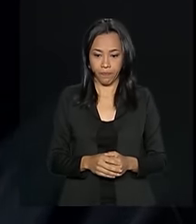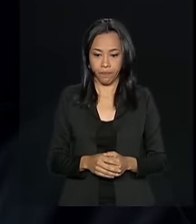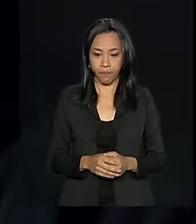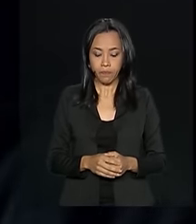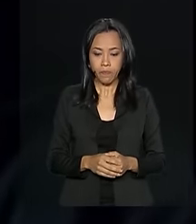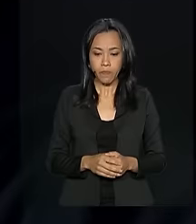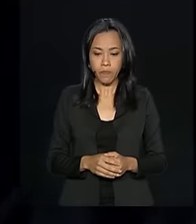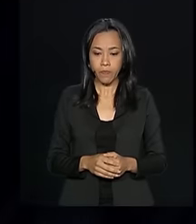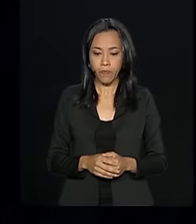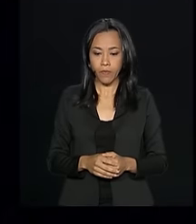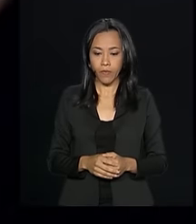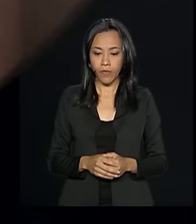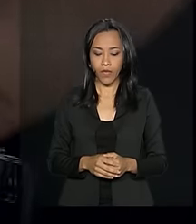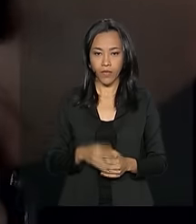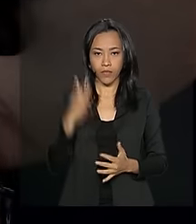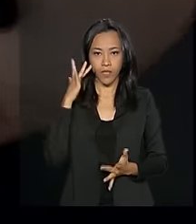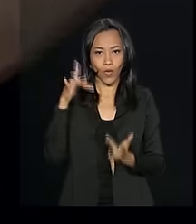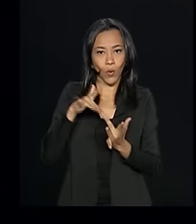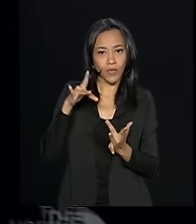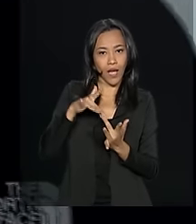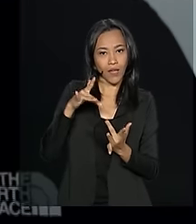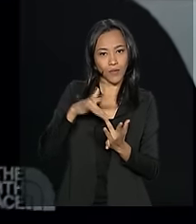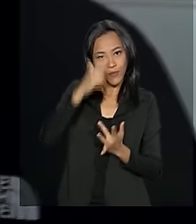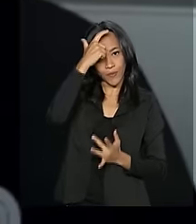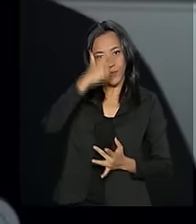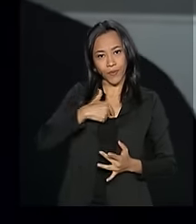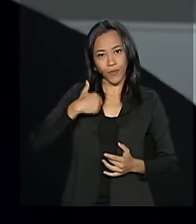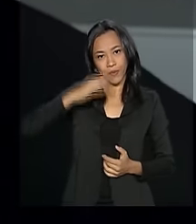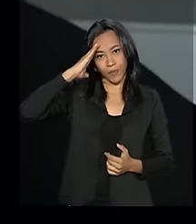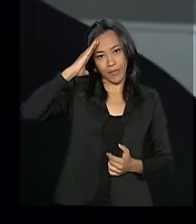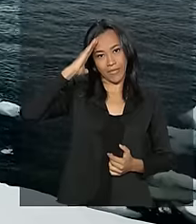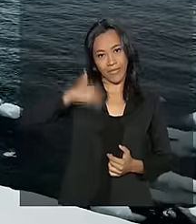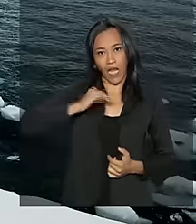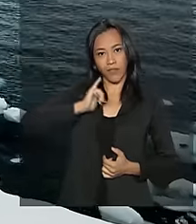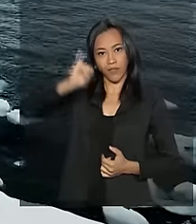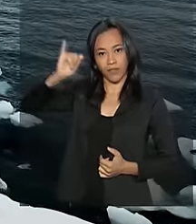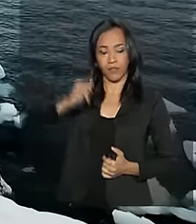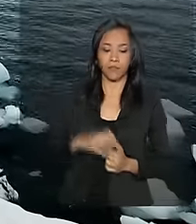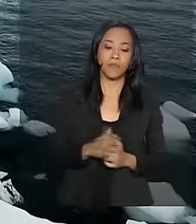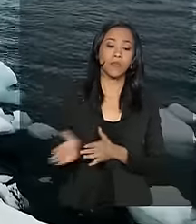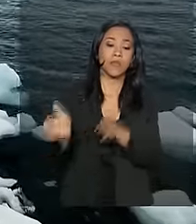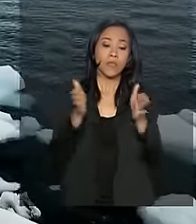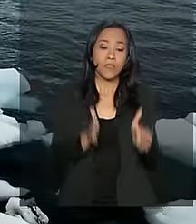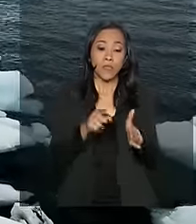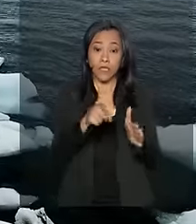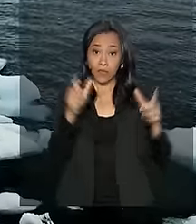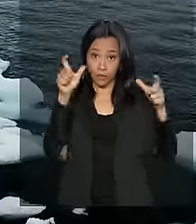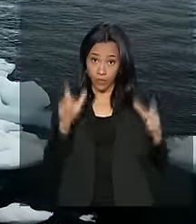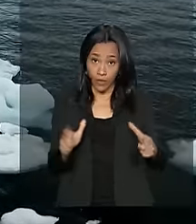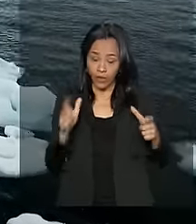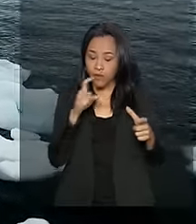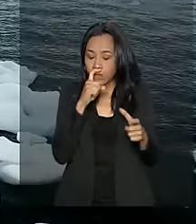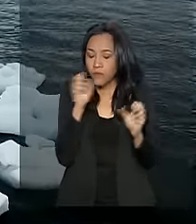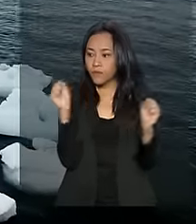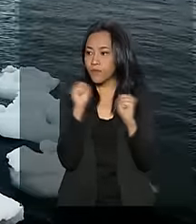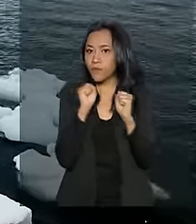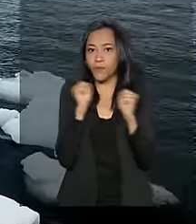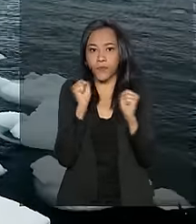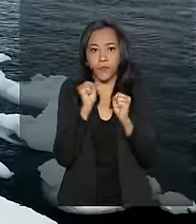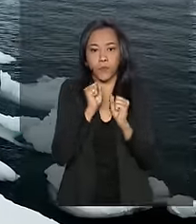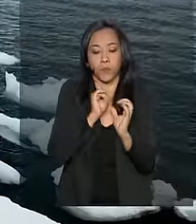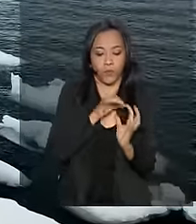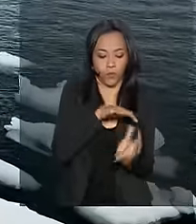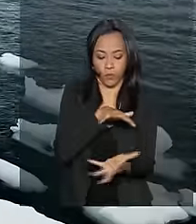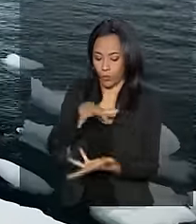transmita-lhe. Aqui Ari, comandante Afonia. Prazer estar aqui novamente. A Antártica é o continente mais frio do planeta,